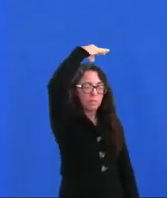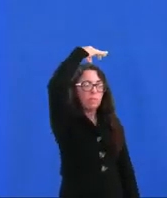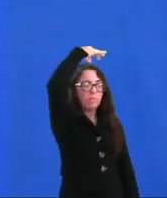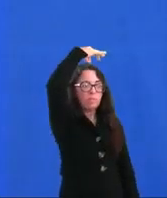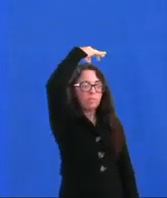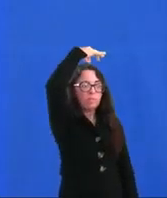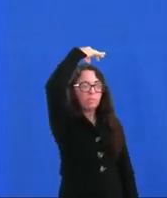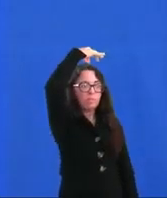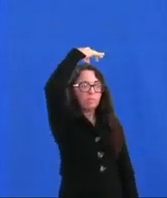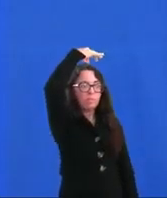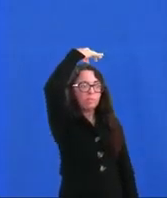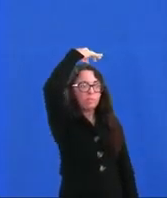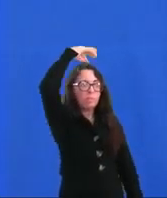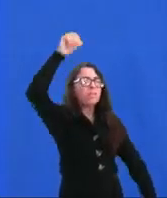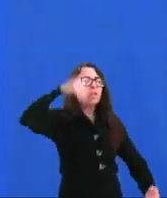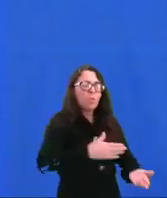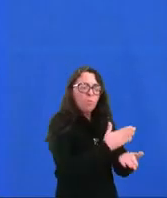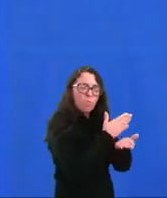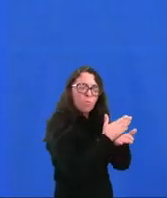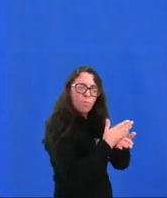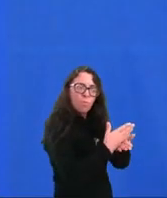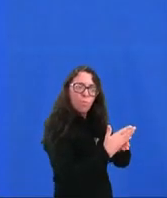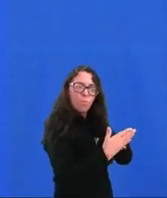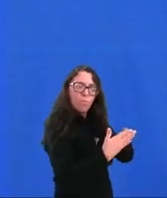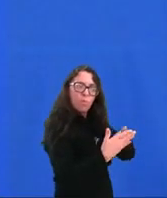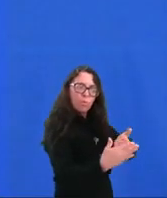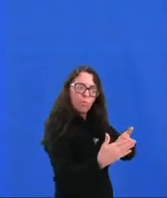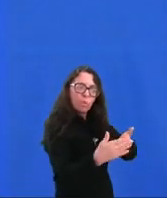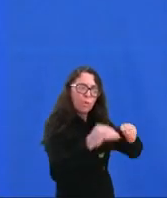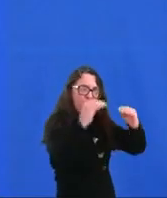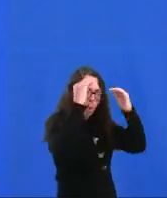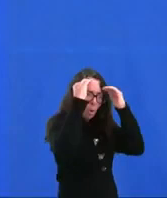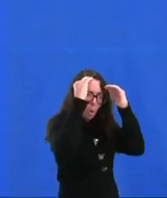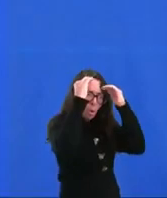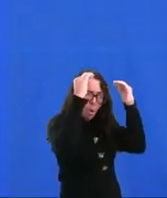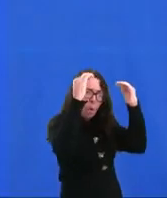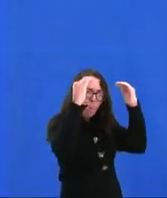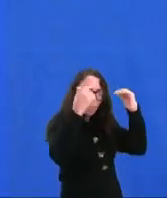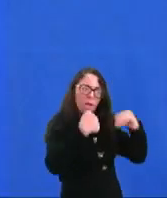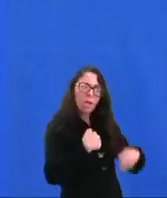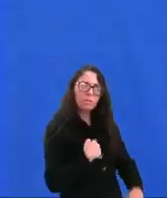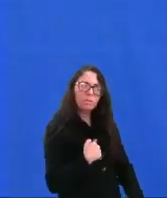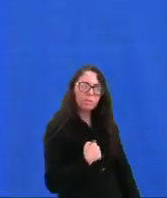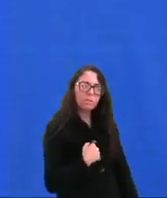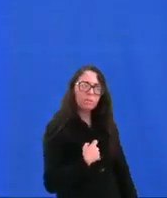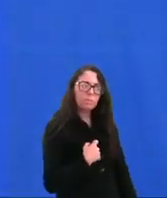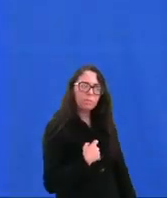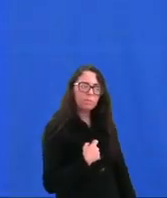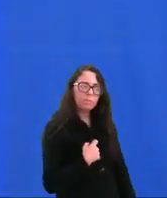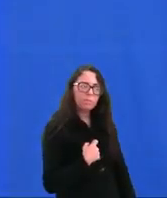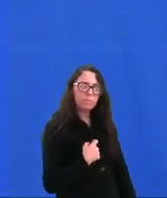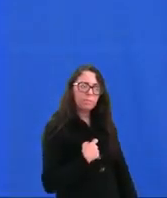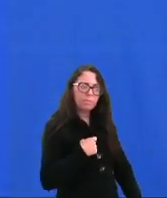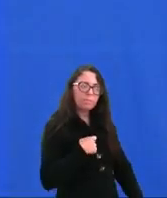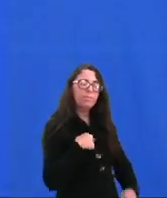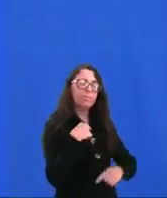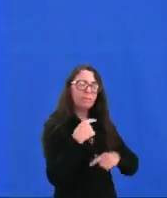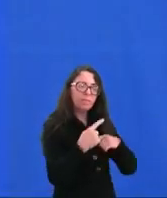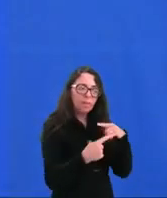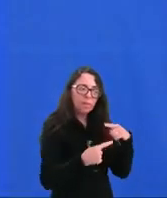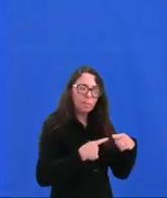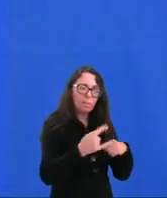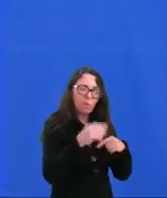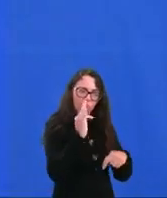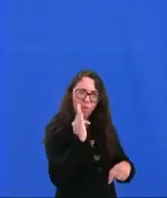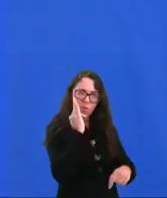estou convosco todos os dias até a consumação do século. Então, a igreja tem uma